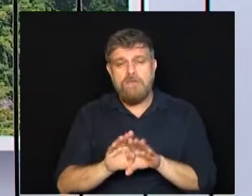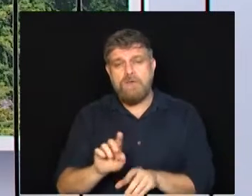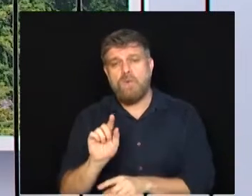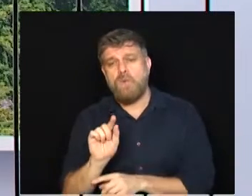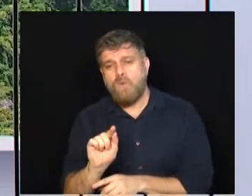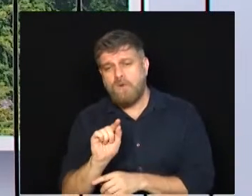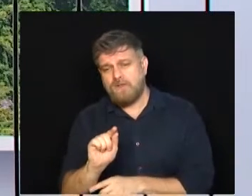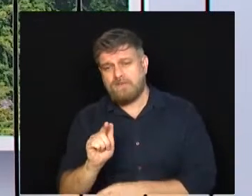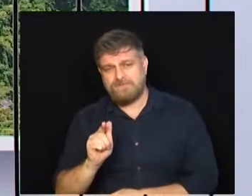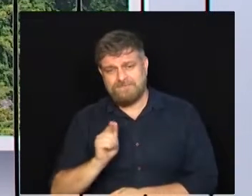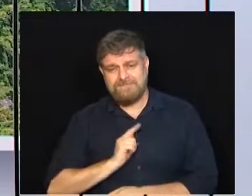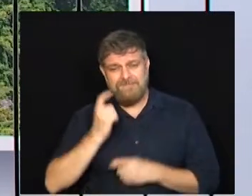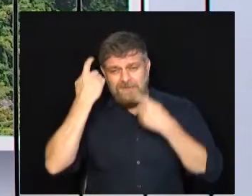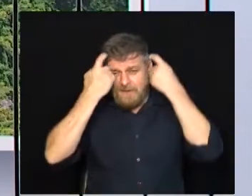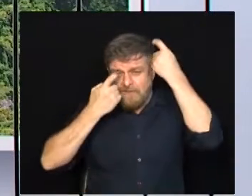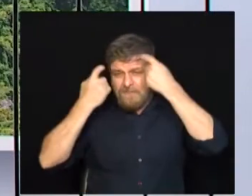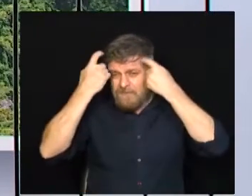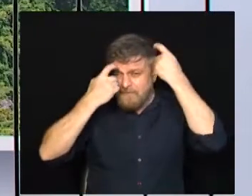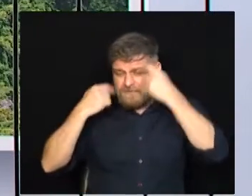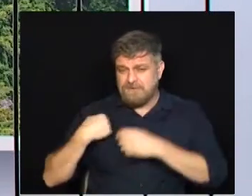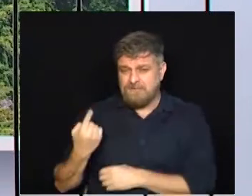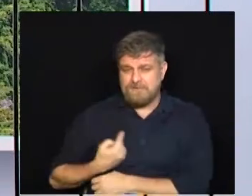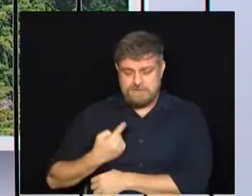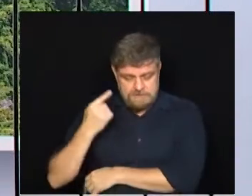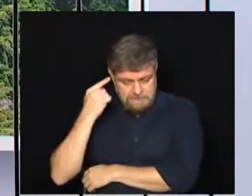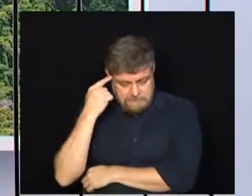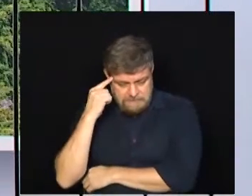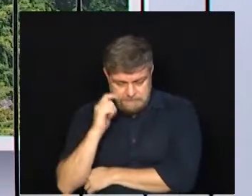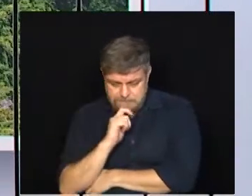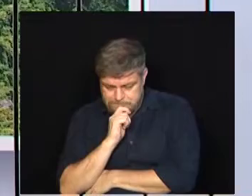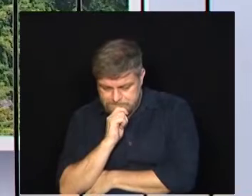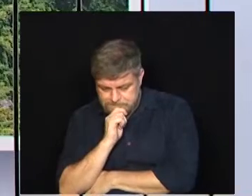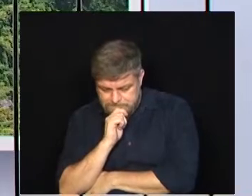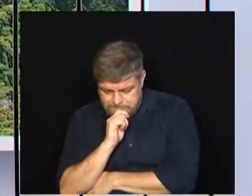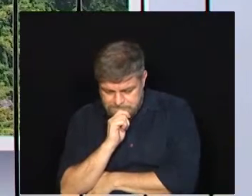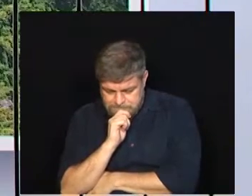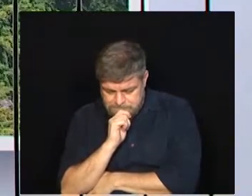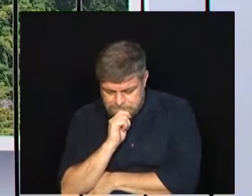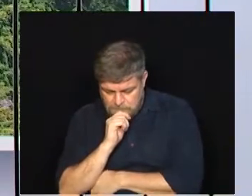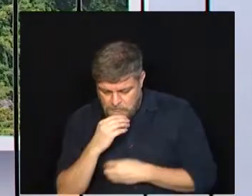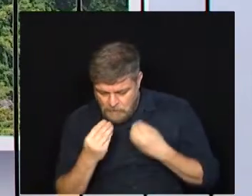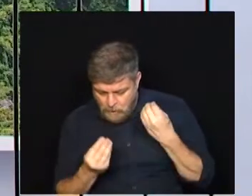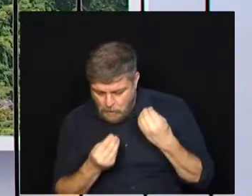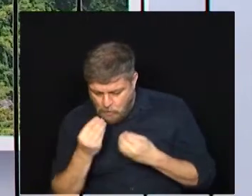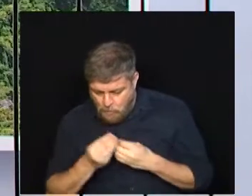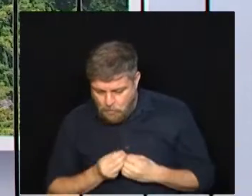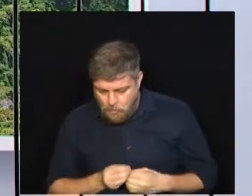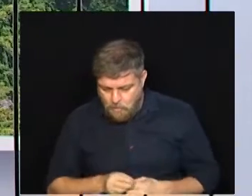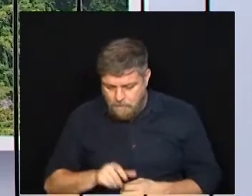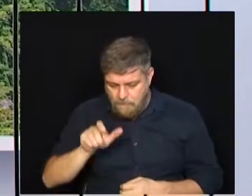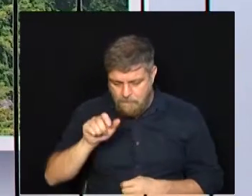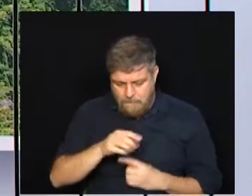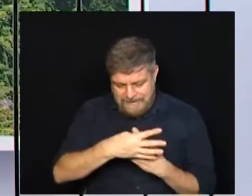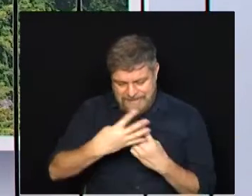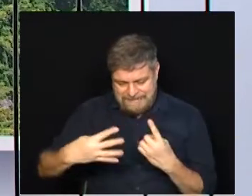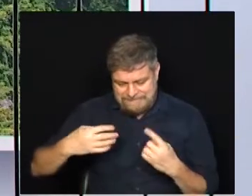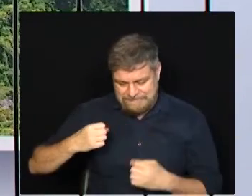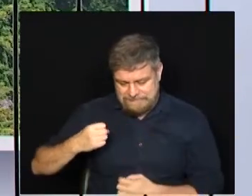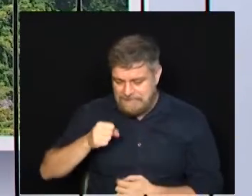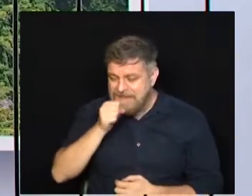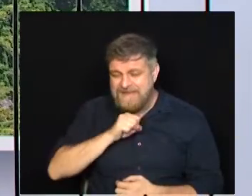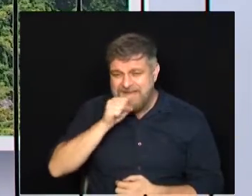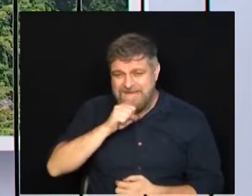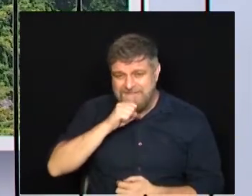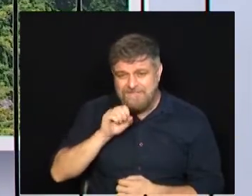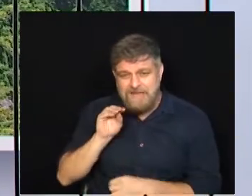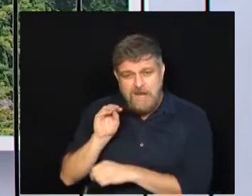uma questão na preocupação de quando a gente fala de como cuidar desses idosos, que tem questões específicas, principalmente quando a